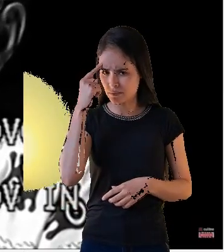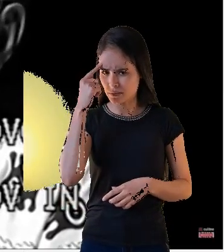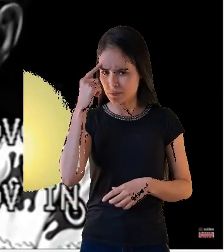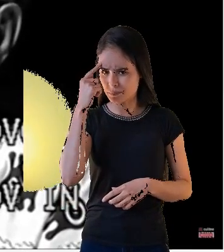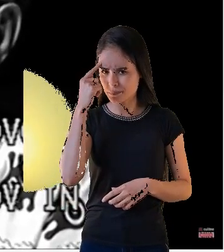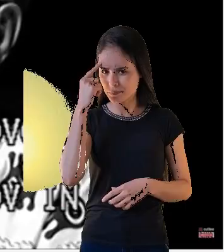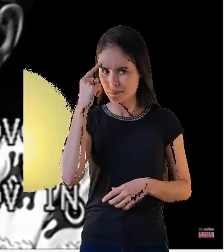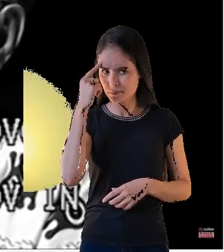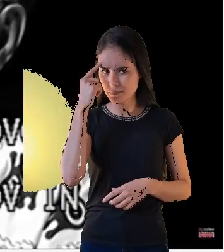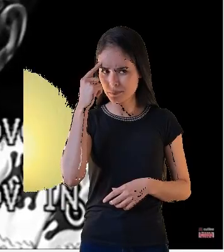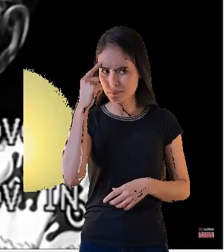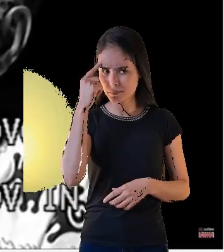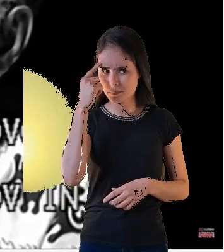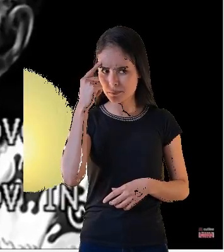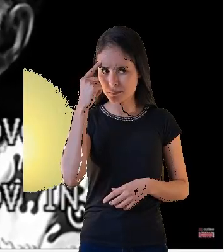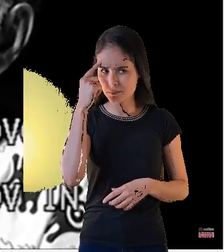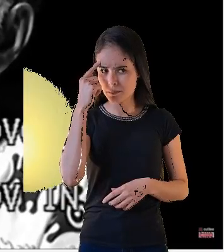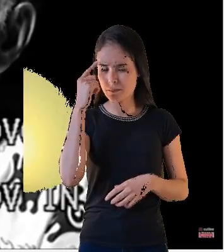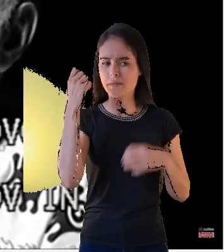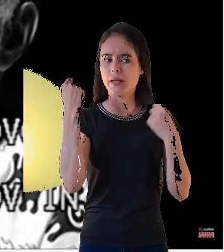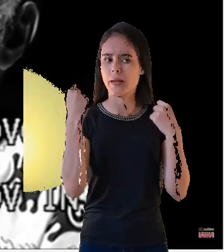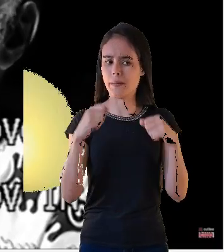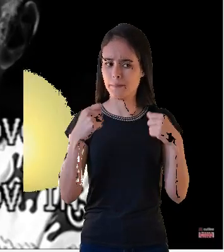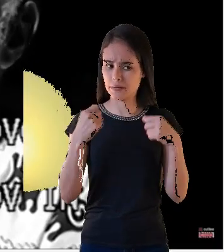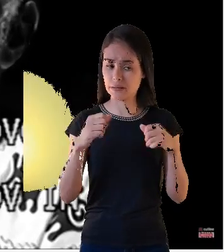muito firme, muito convicto.